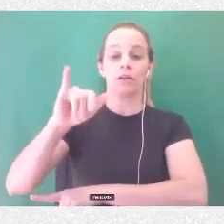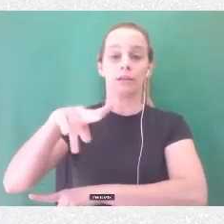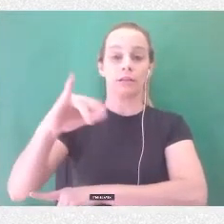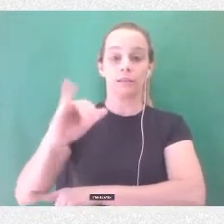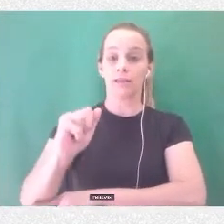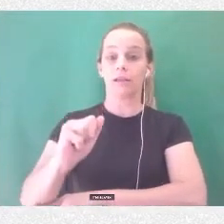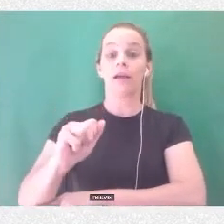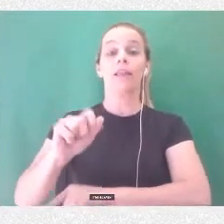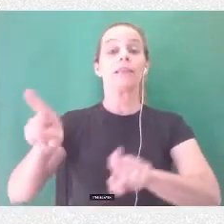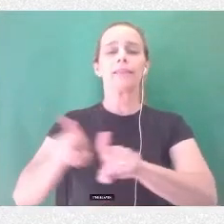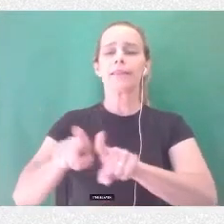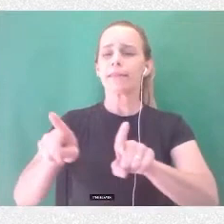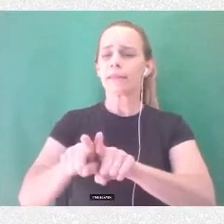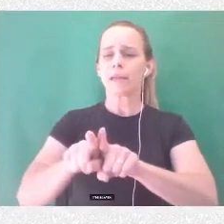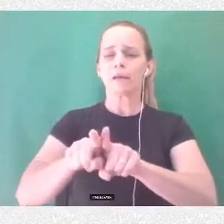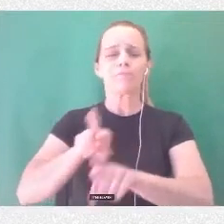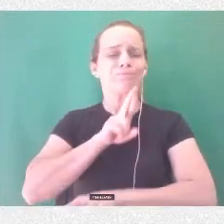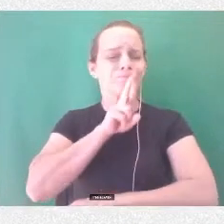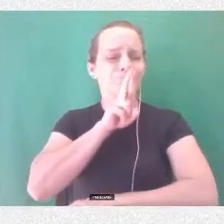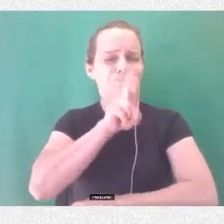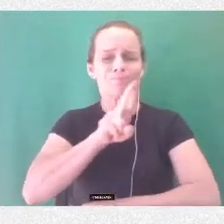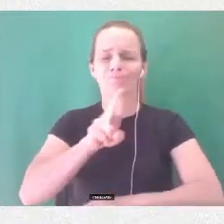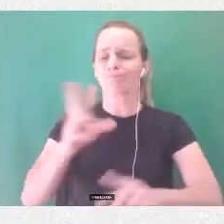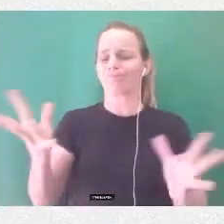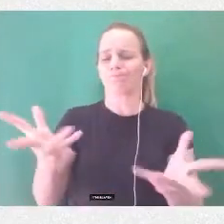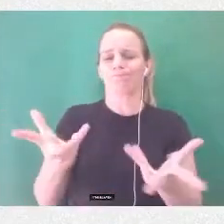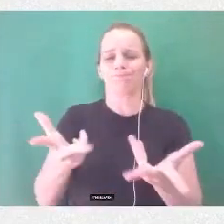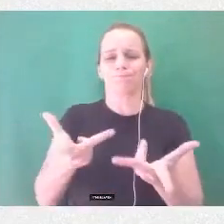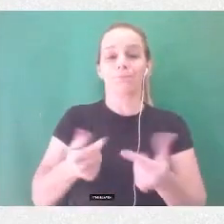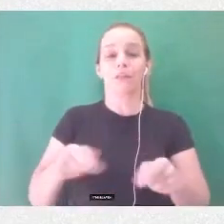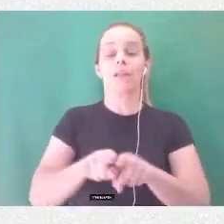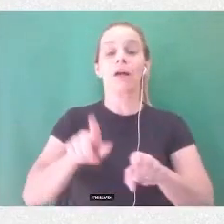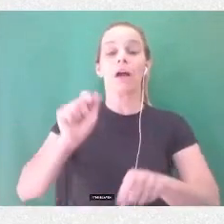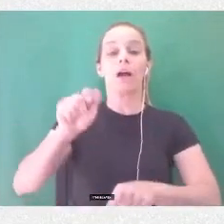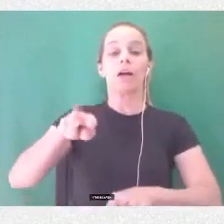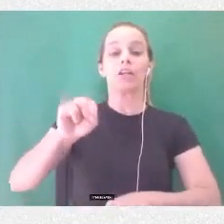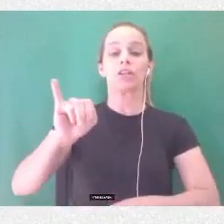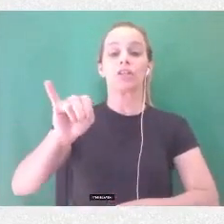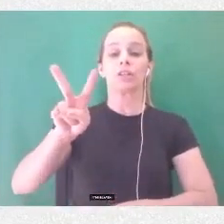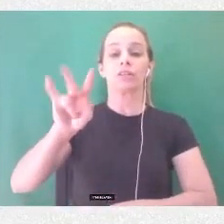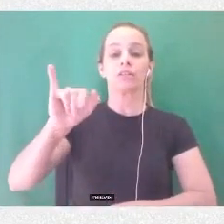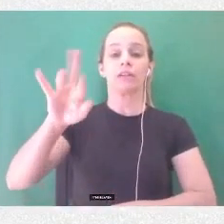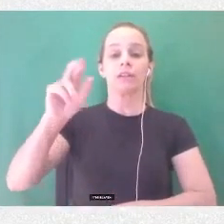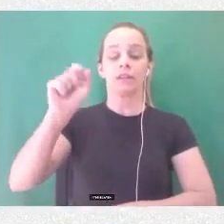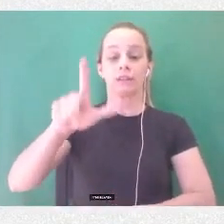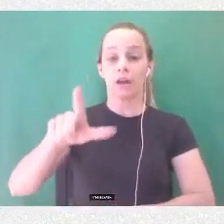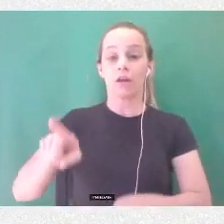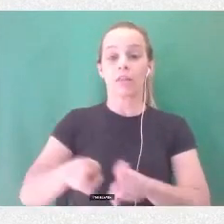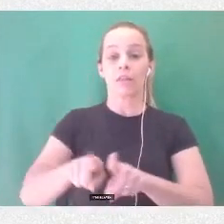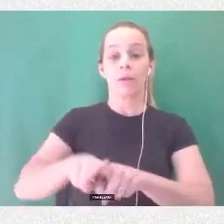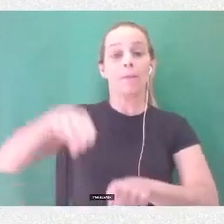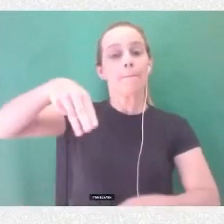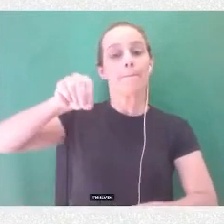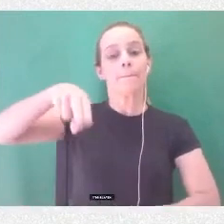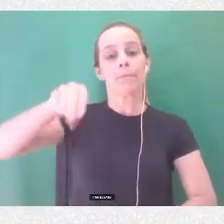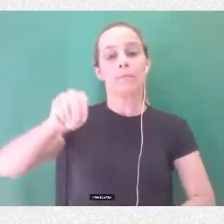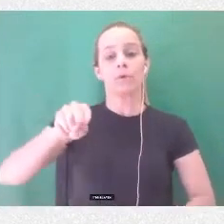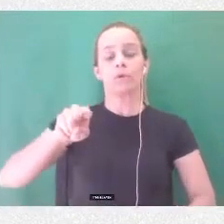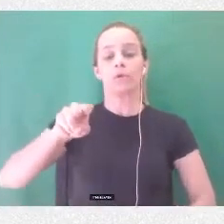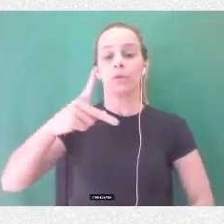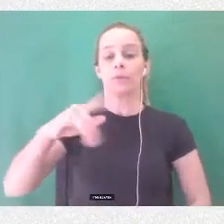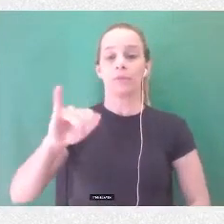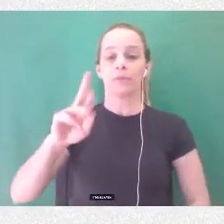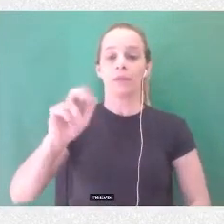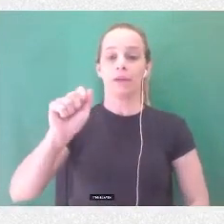resultados tremendamente animadores o antiviral chamado Molnupiravir, que esperamos